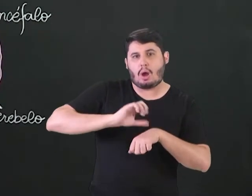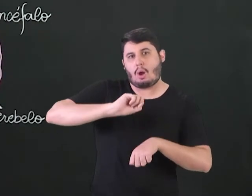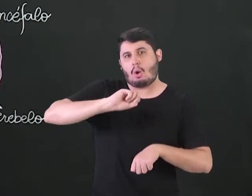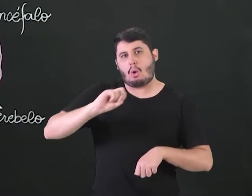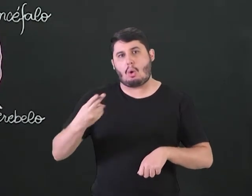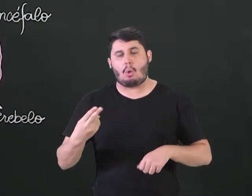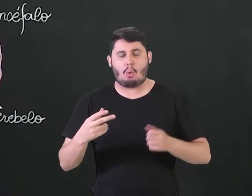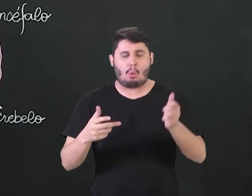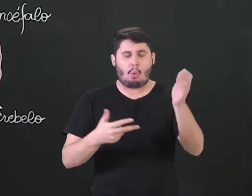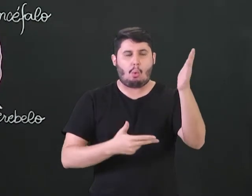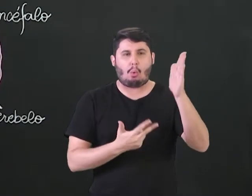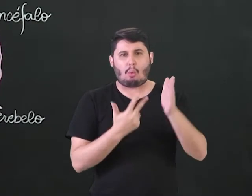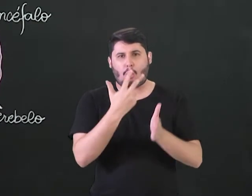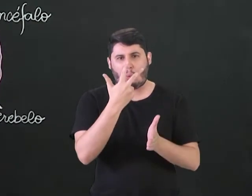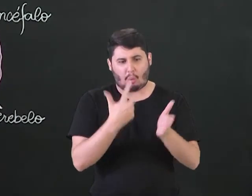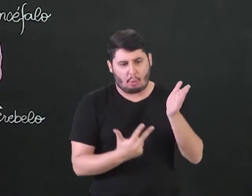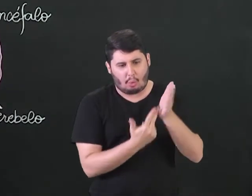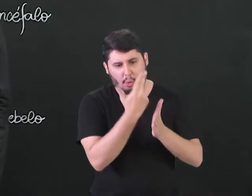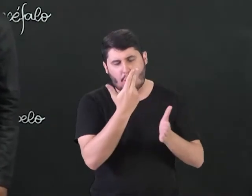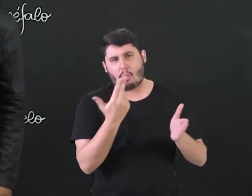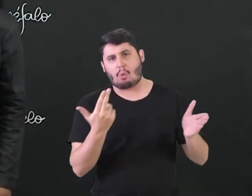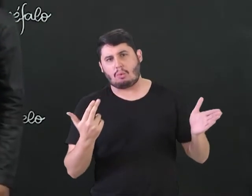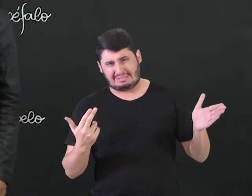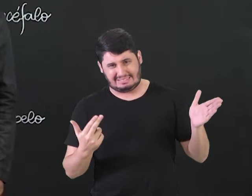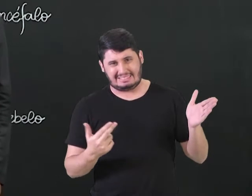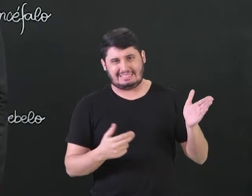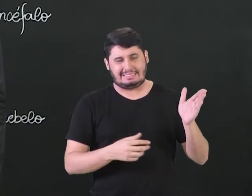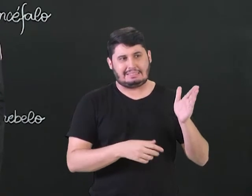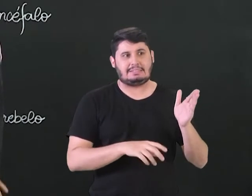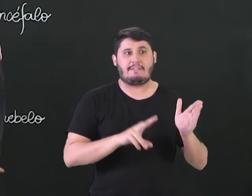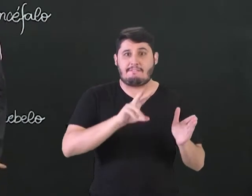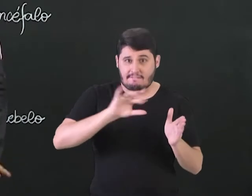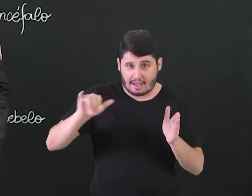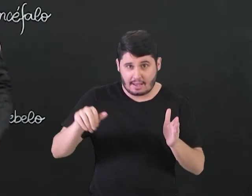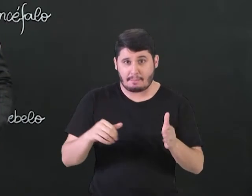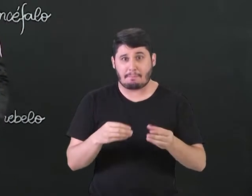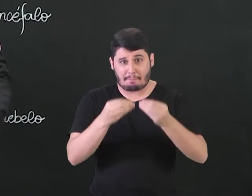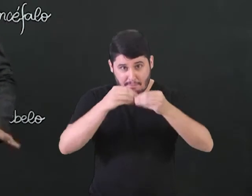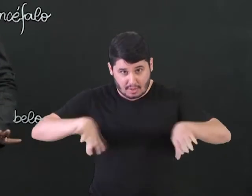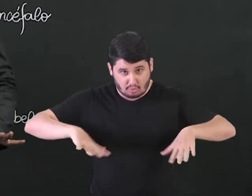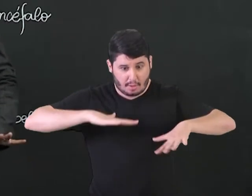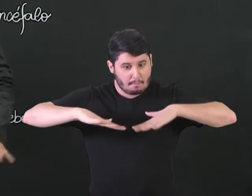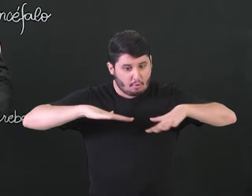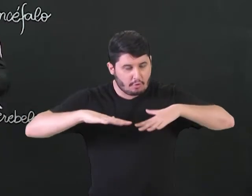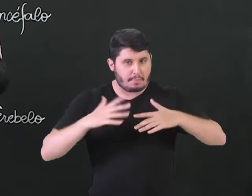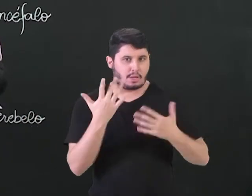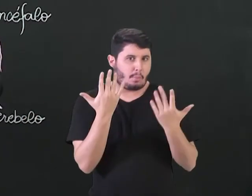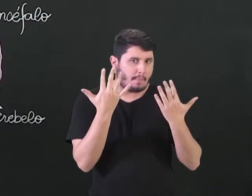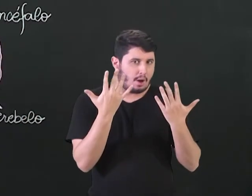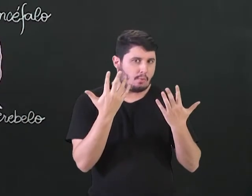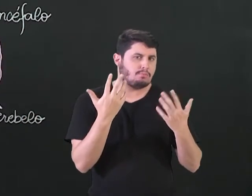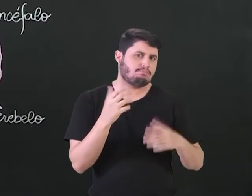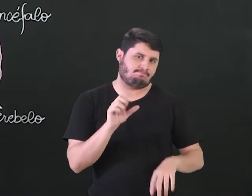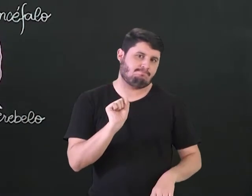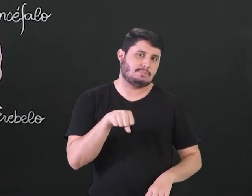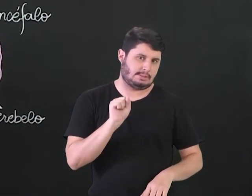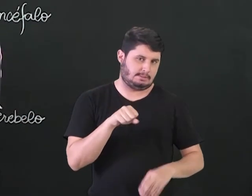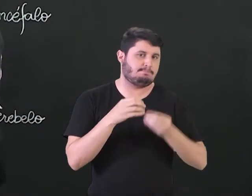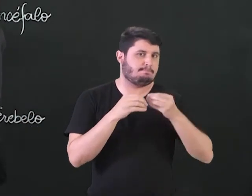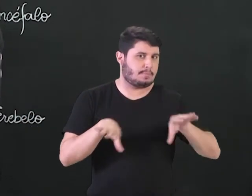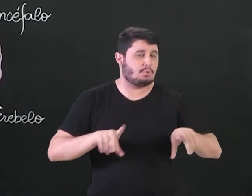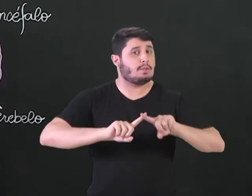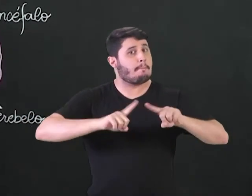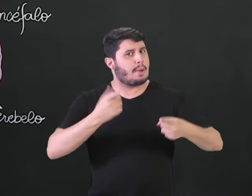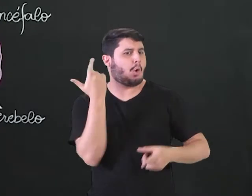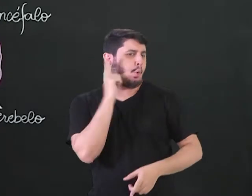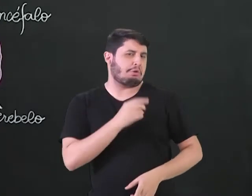corte profundo vai comprometer? O movimento dessa mão vai comprometer. Mas a pessoa consegue viver. Agora imagina uma lesão